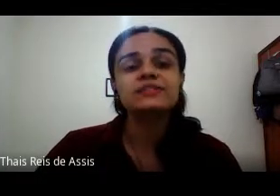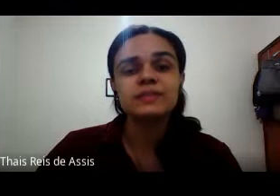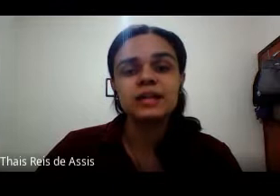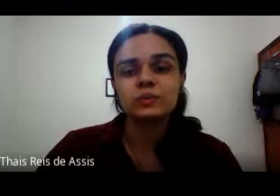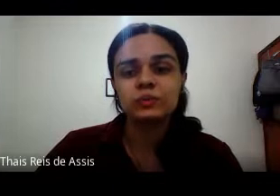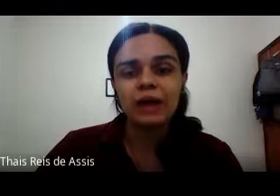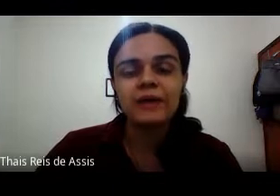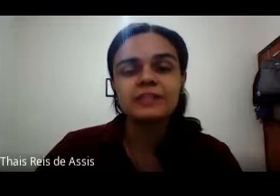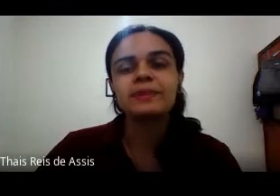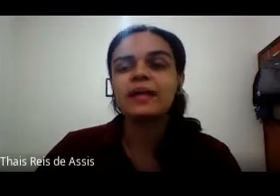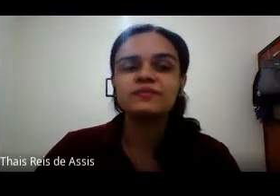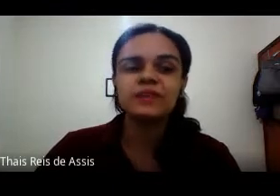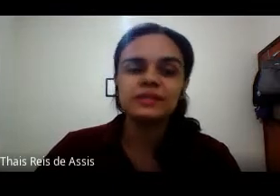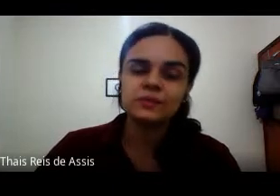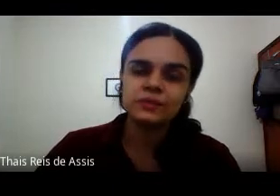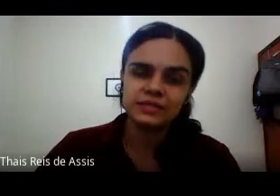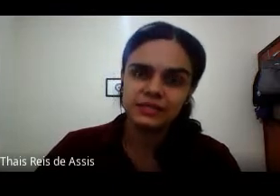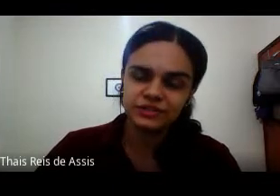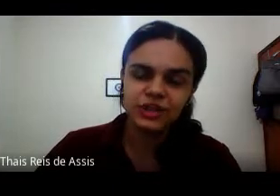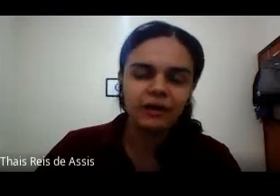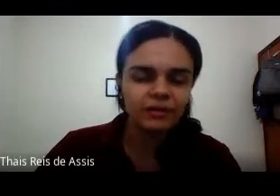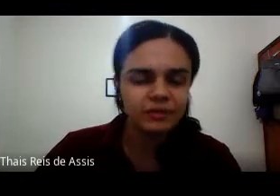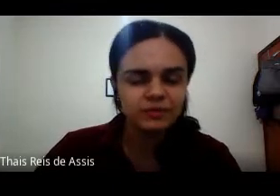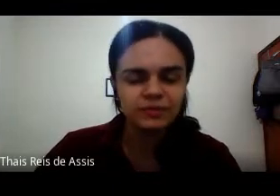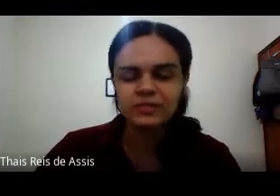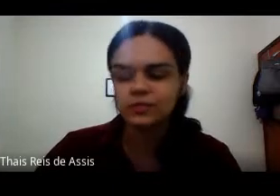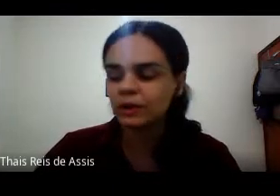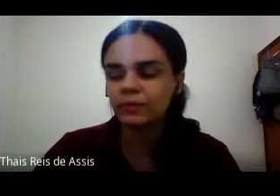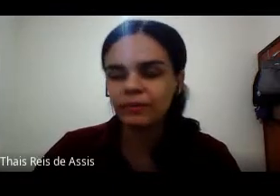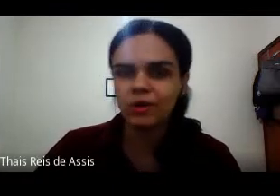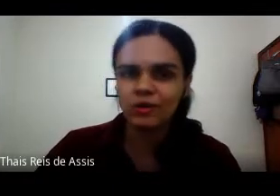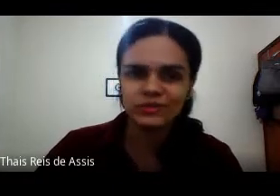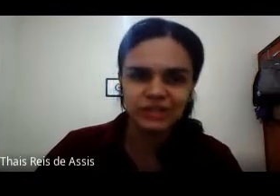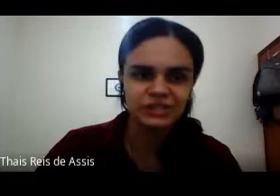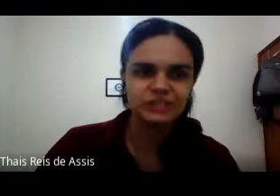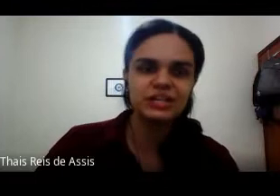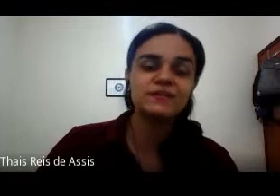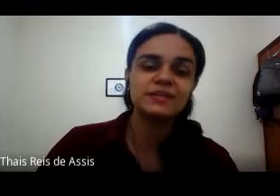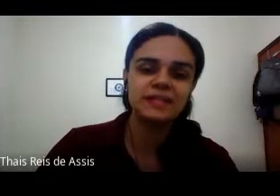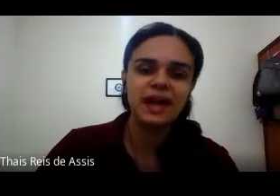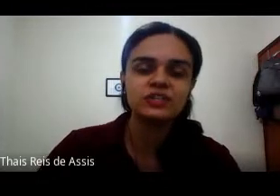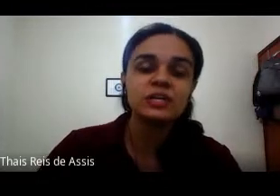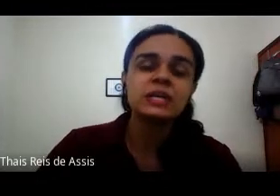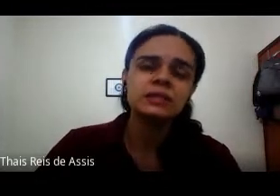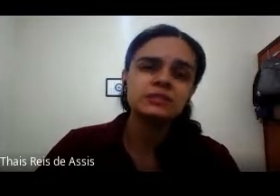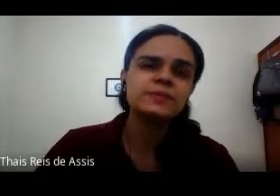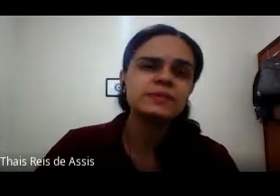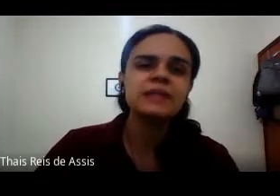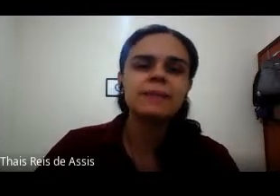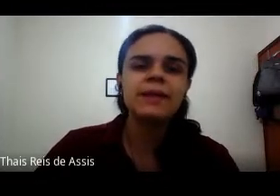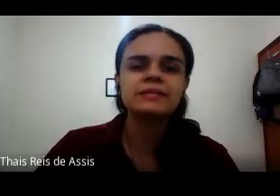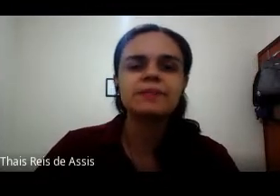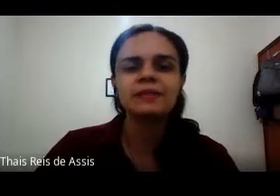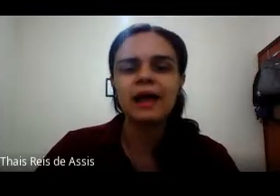Atender a diversidade cultural e respeitar as diferenças no contexto da sala de aula. Como eu disse para vocês, a escola não é um bloco homogêneo, a gente tem diversidade. Então, a gente